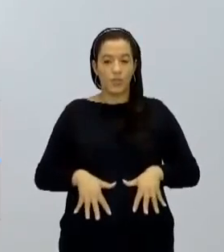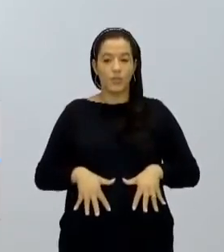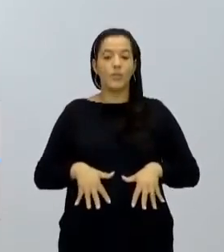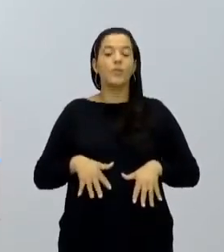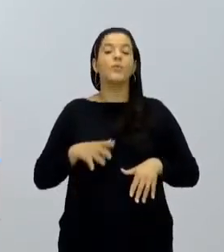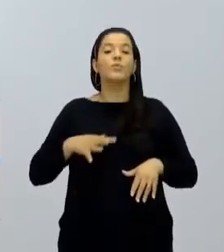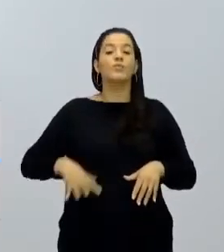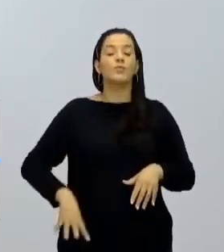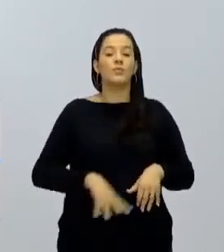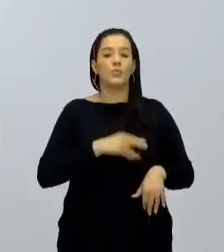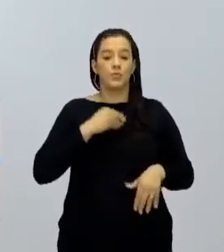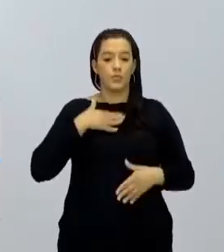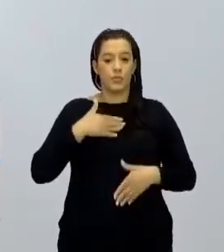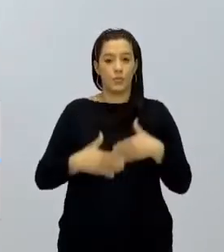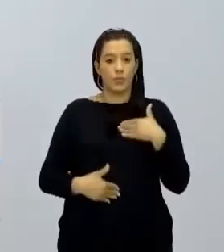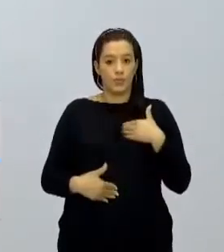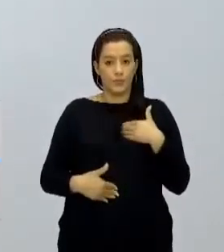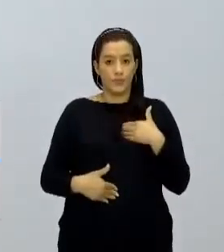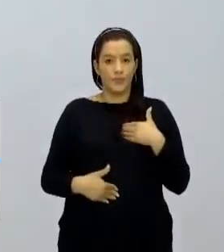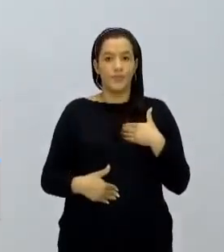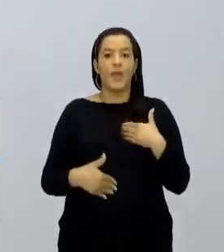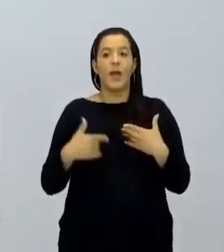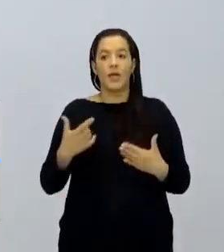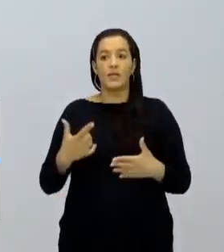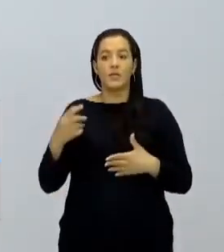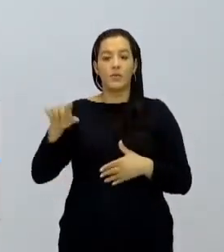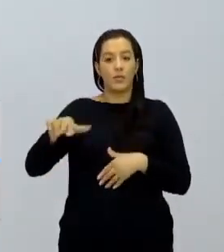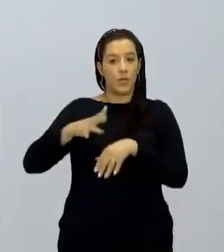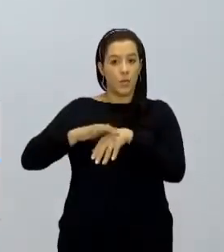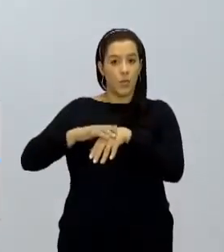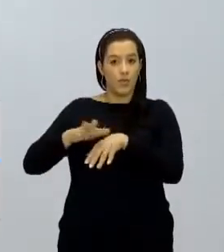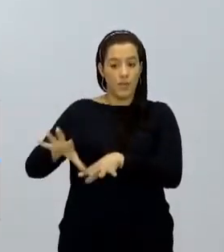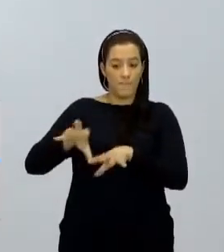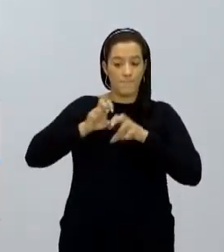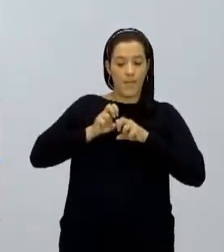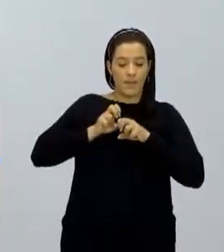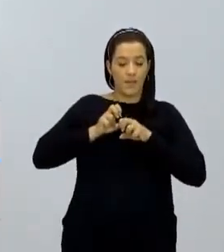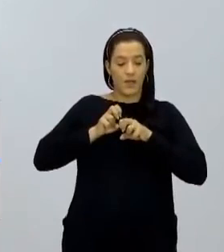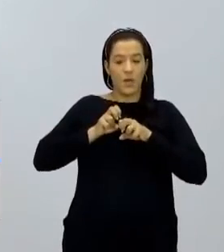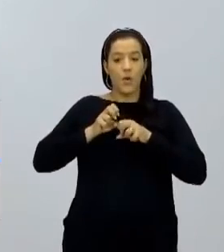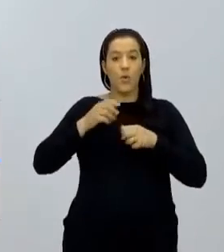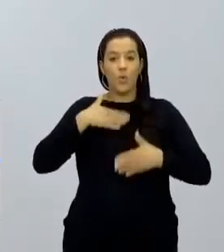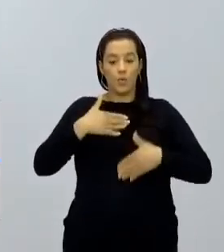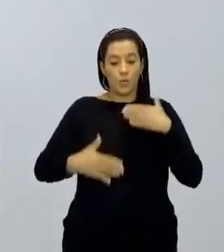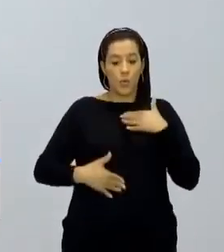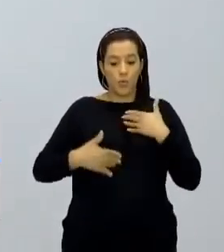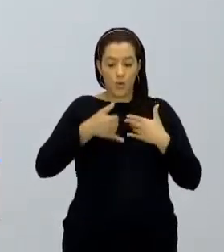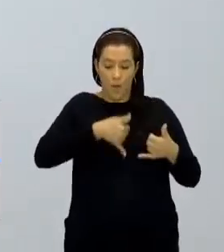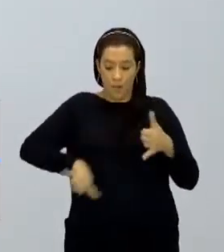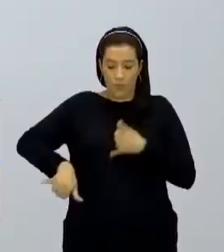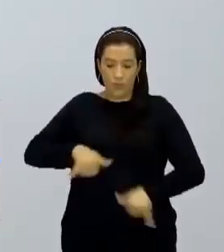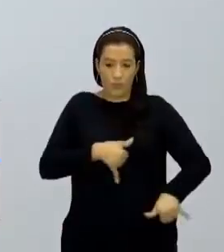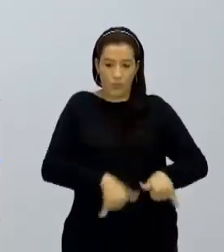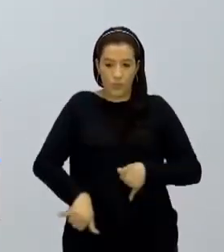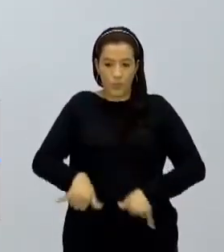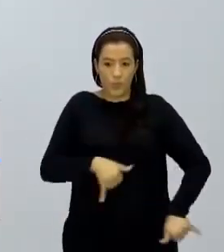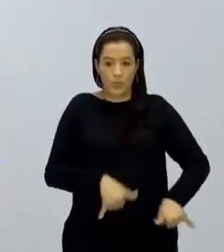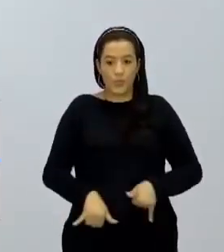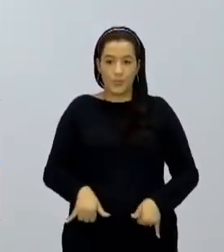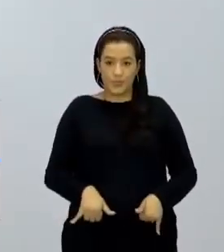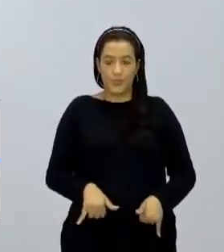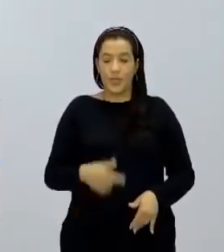defesa do corpo. Tá? Isso que é a vacina, tá bom? Gente, a gente está falando de vacinas de 300